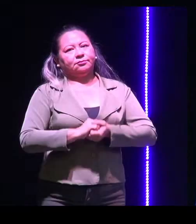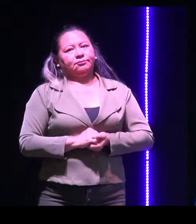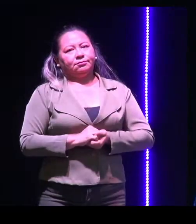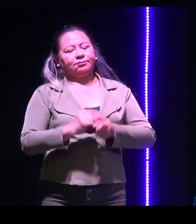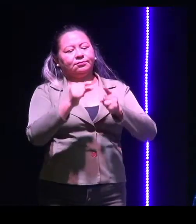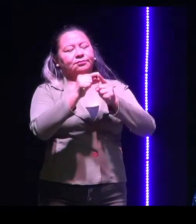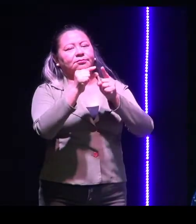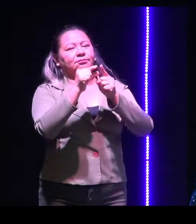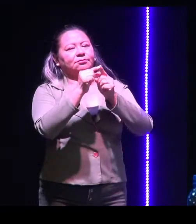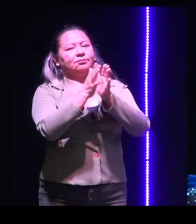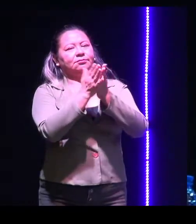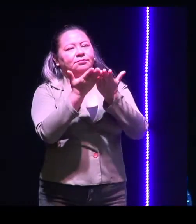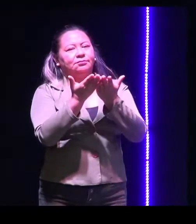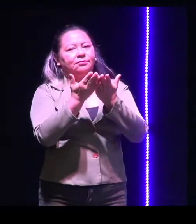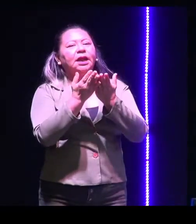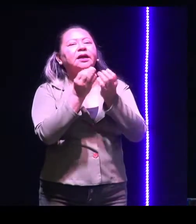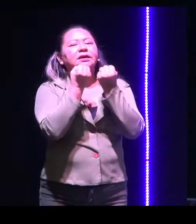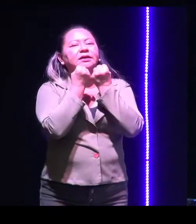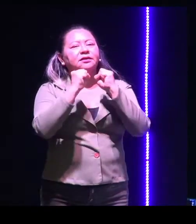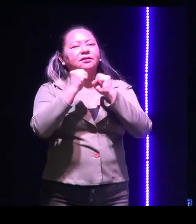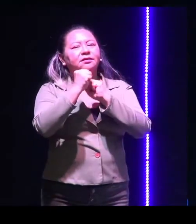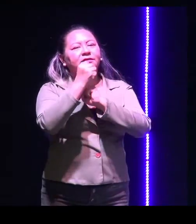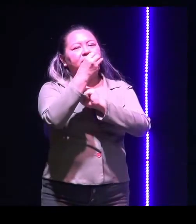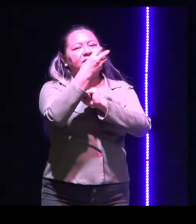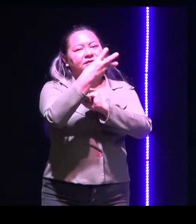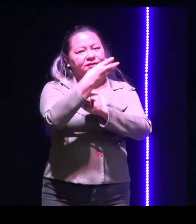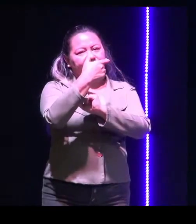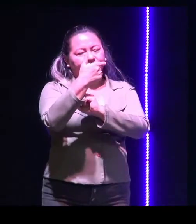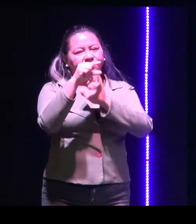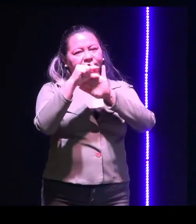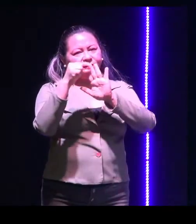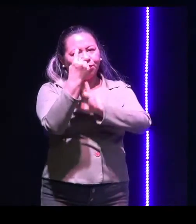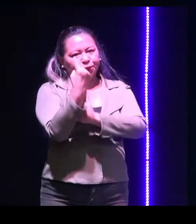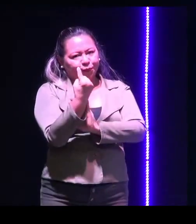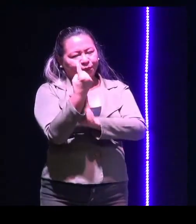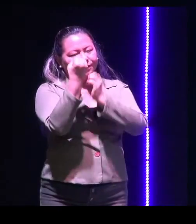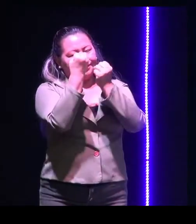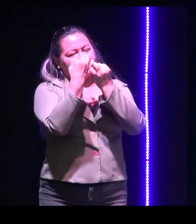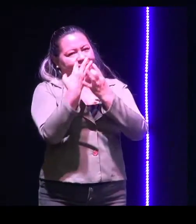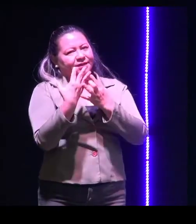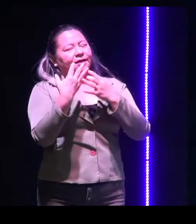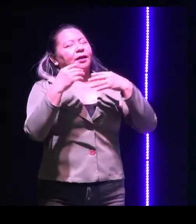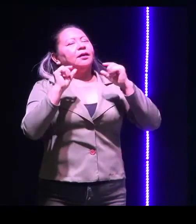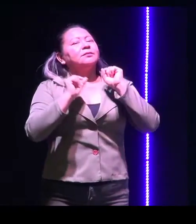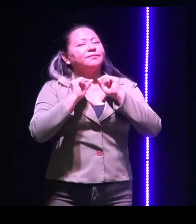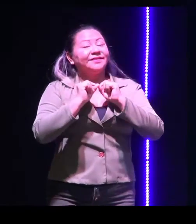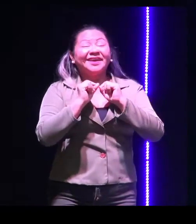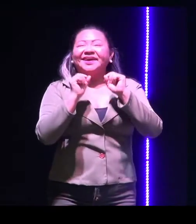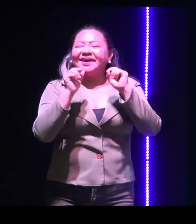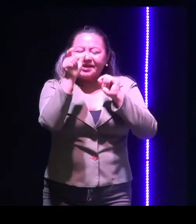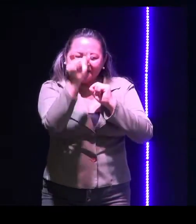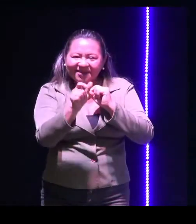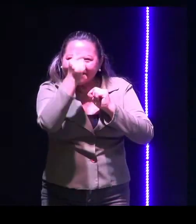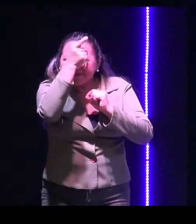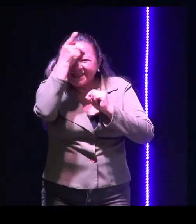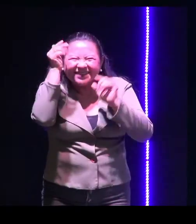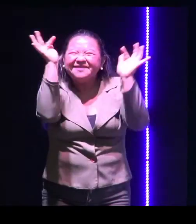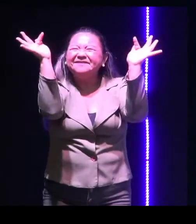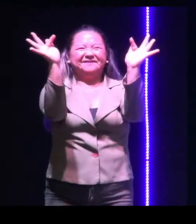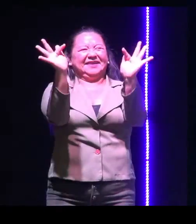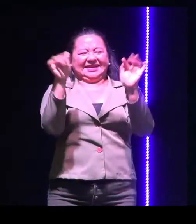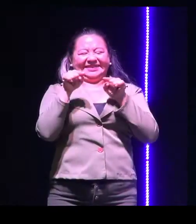A palavra que em Salmos 32, verso 1 a 3 diz: feliz